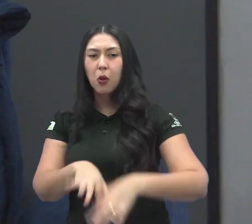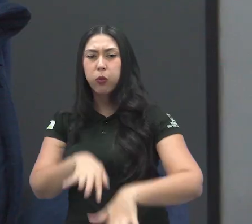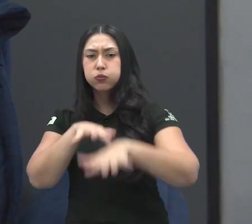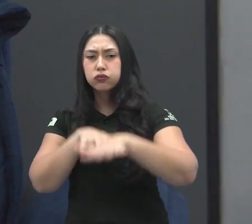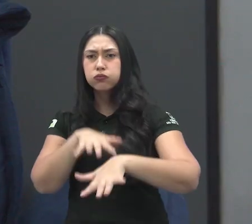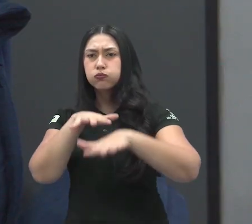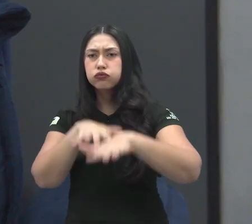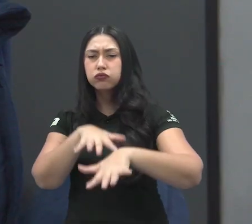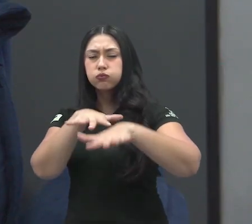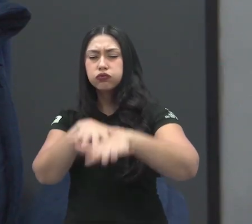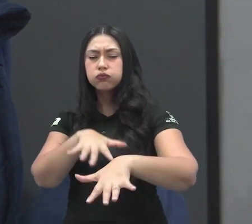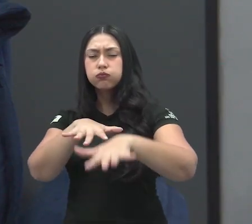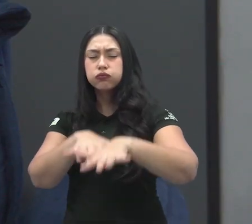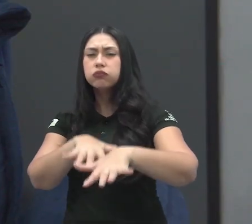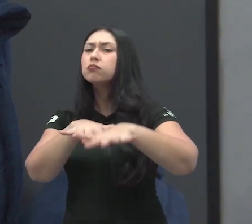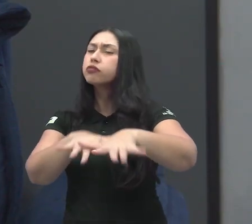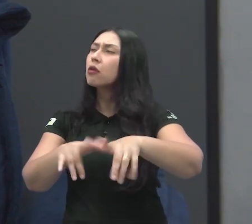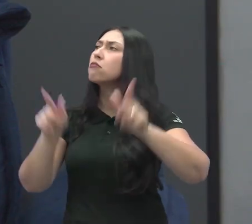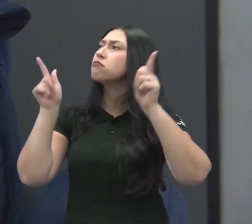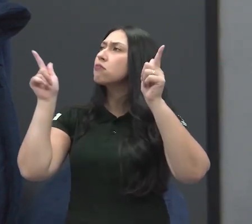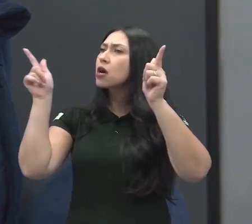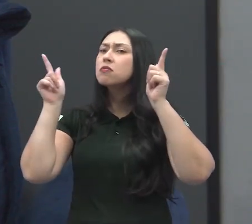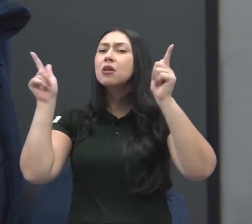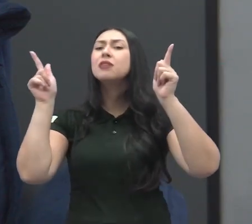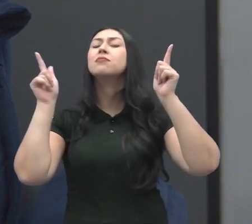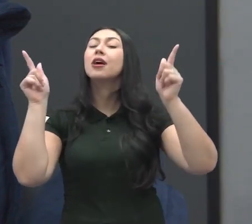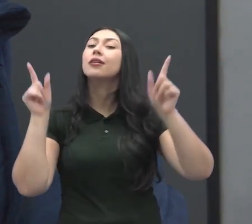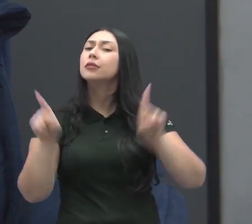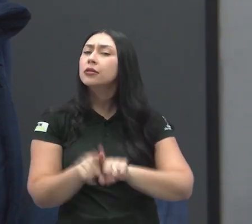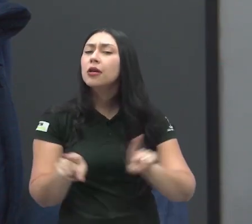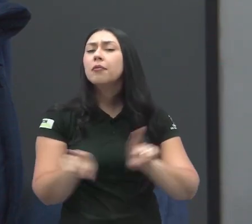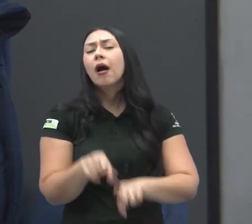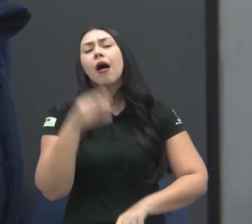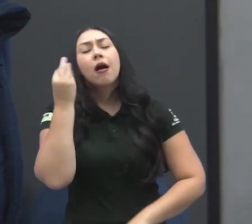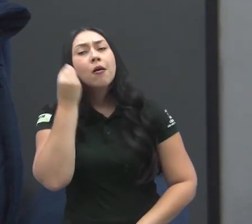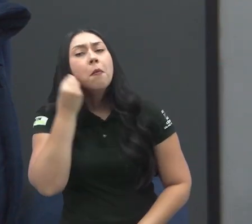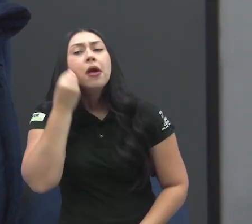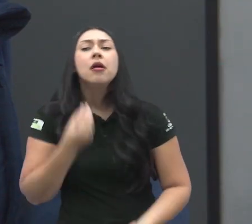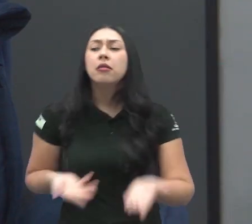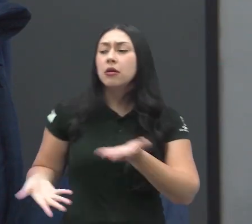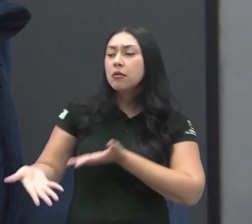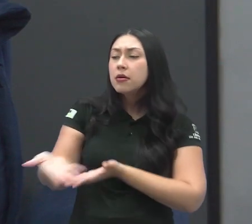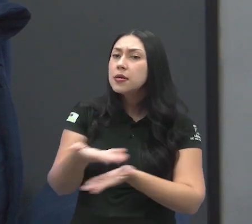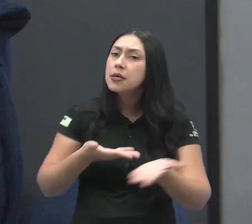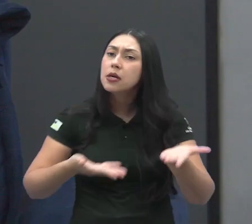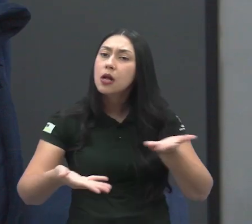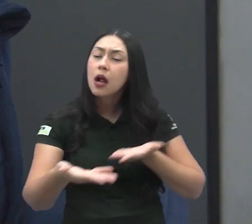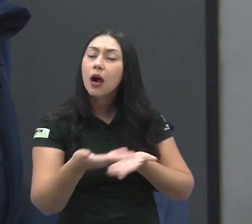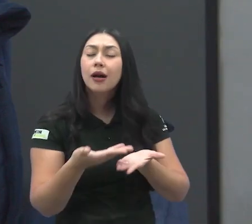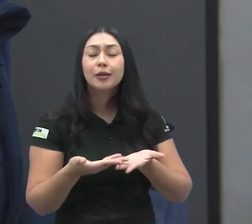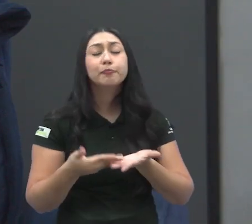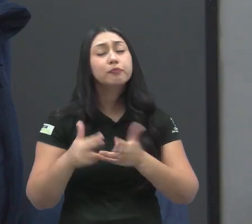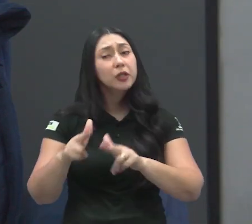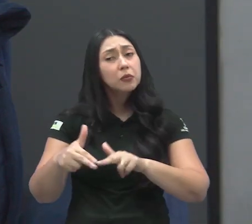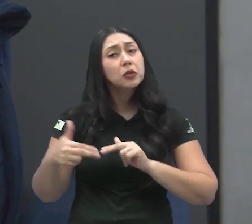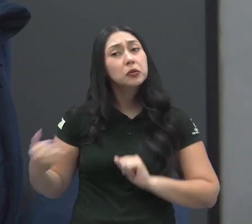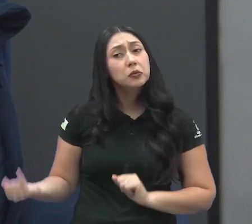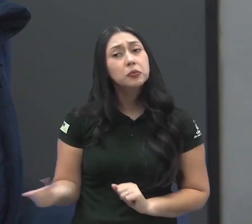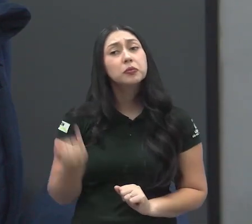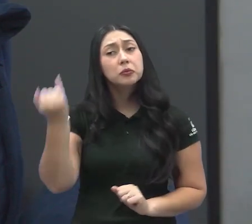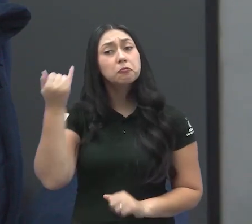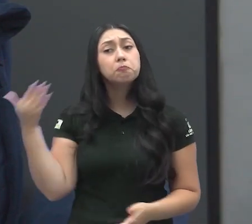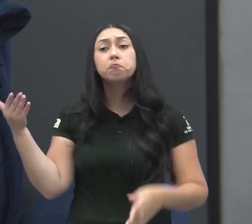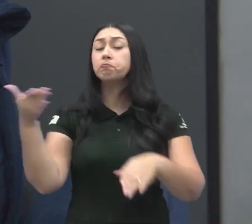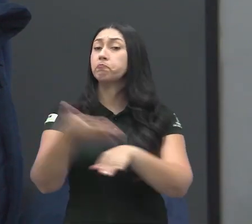vão para Brasília para fazer essa manifestação e para trocar experiências, né? Trocar conhecimento. Então foi importante estar